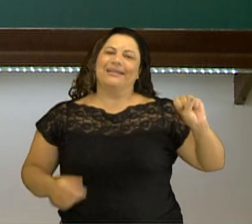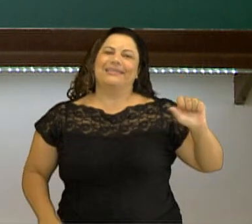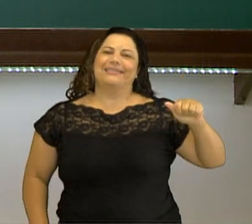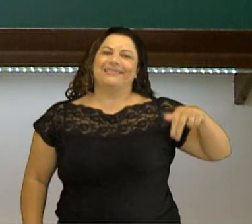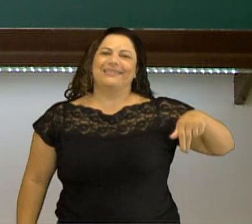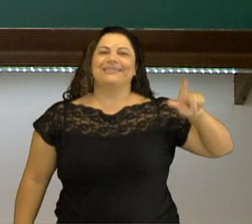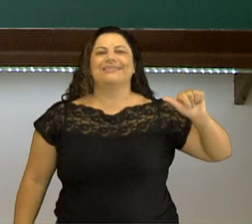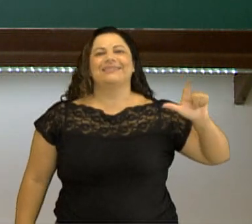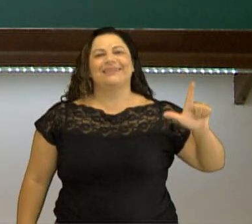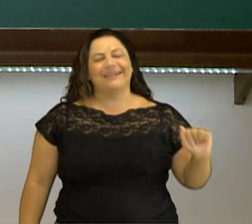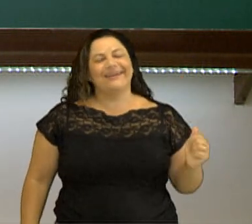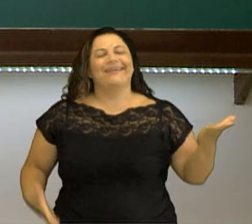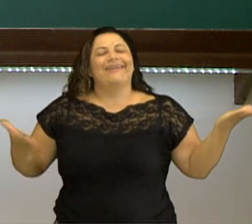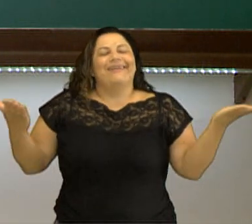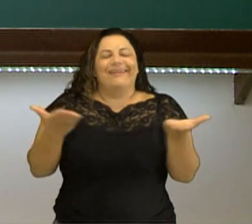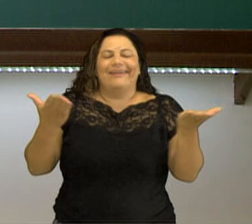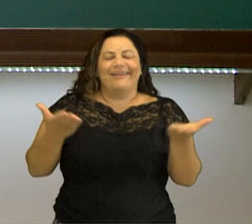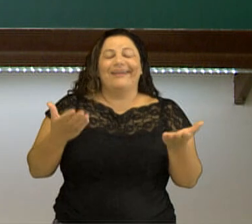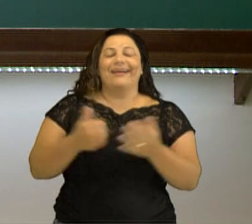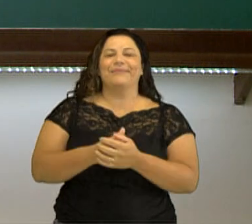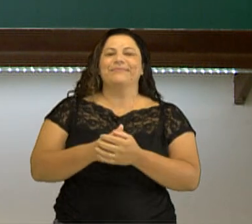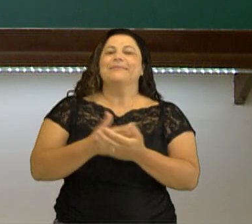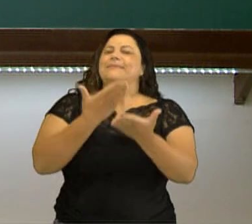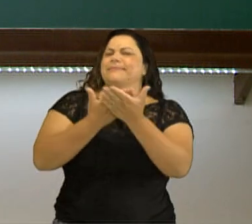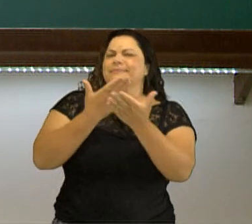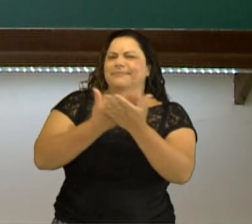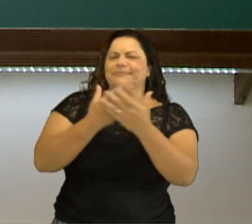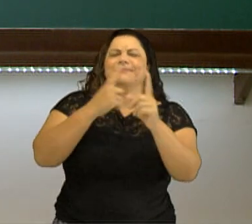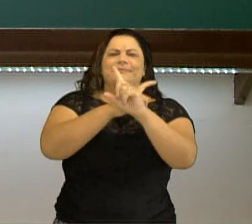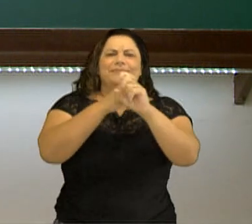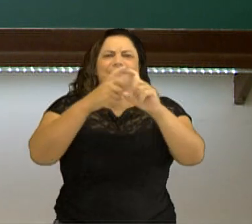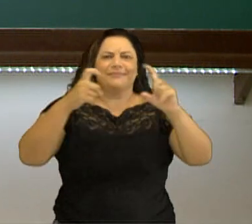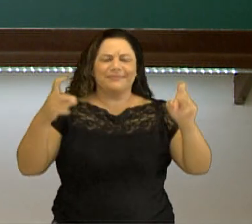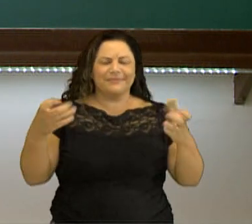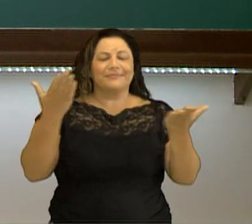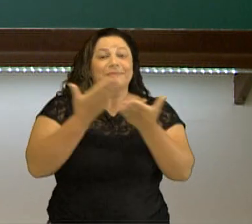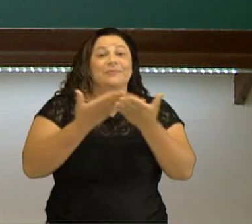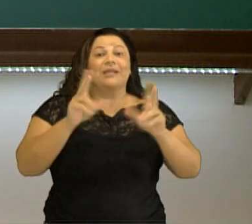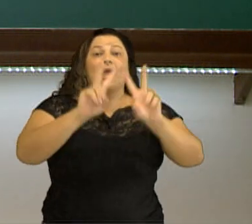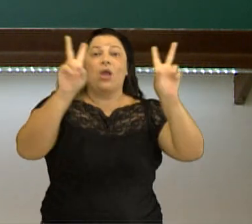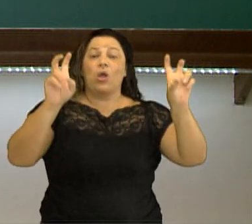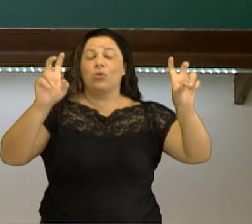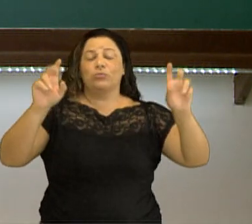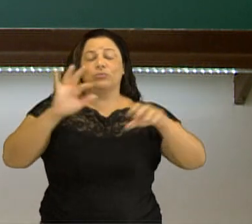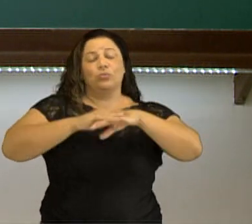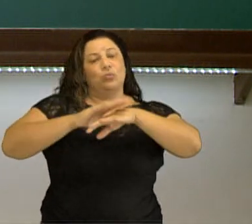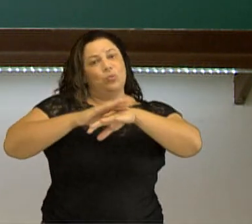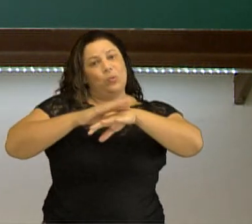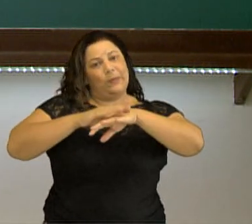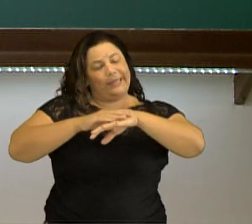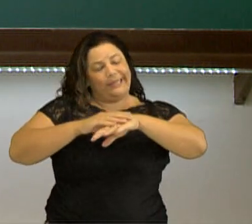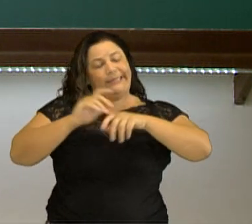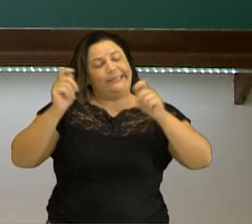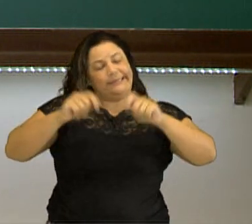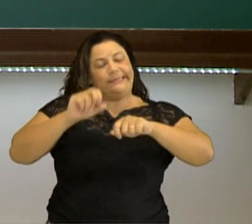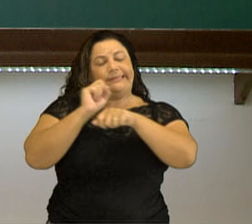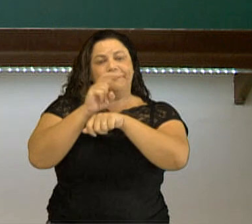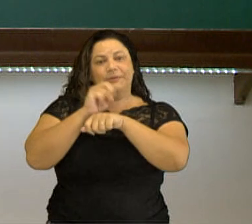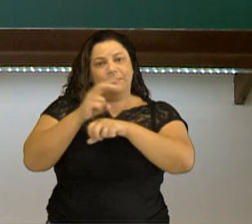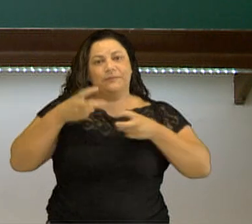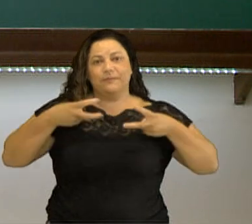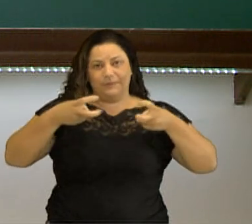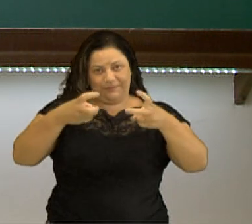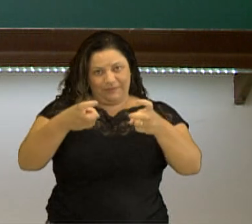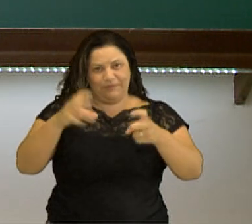para mais uma aula de ciências. Na aula de hoje vamos falar sobre doenças causadas por vírus e vamos aprender muitas coisas